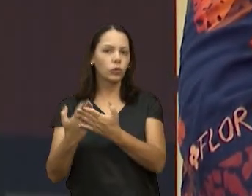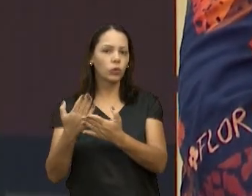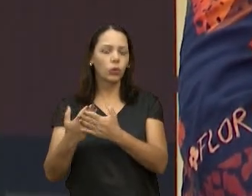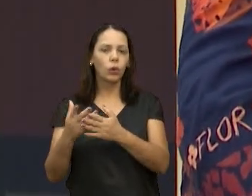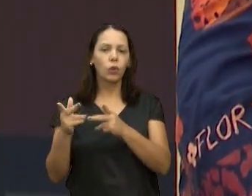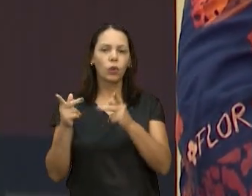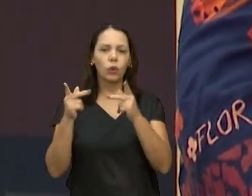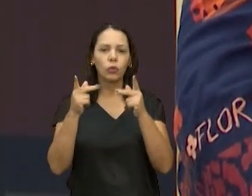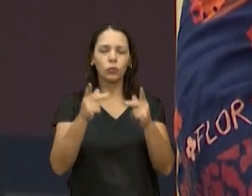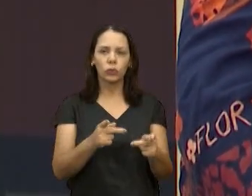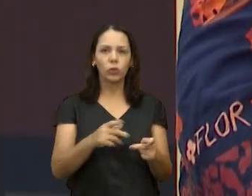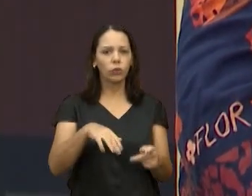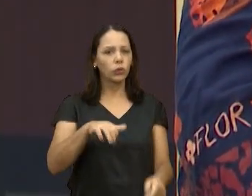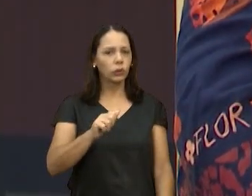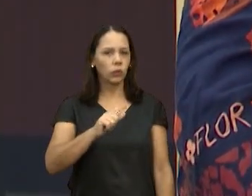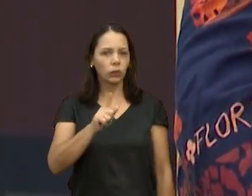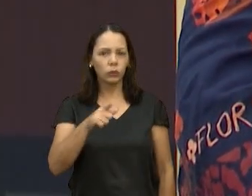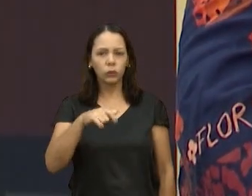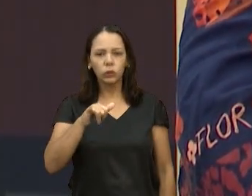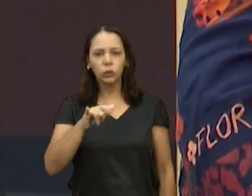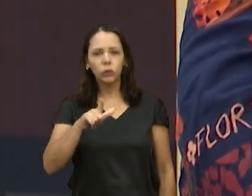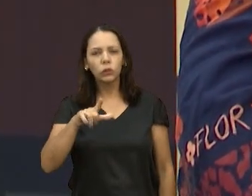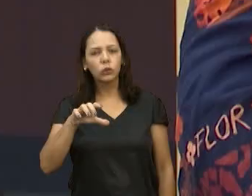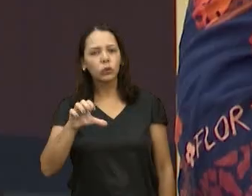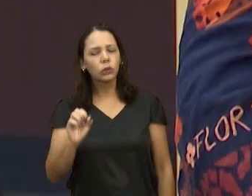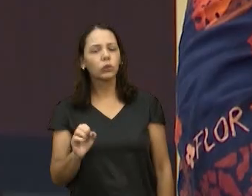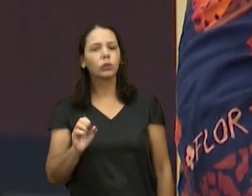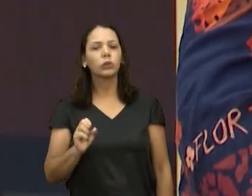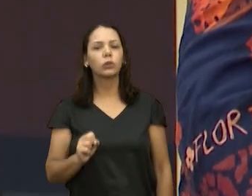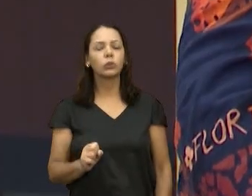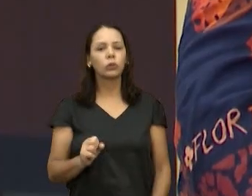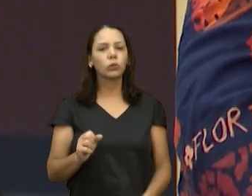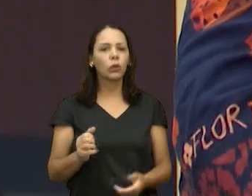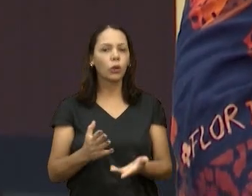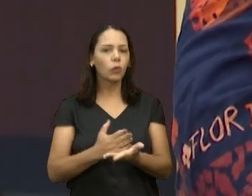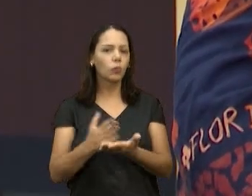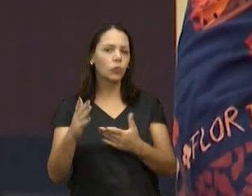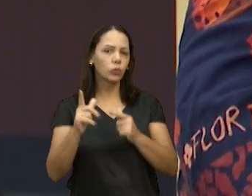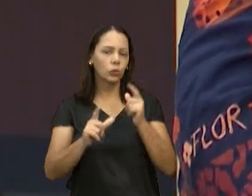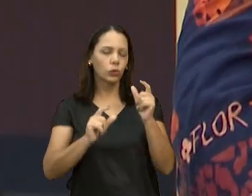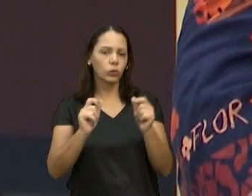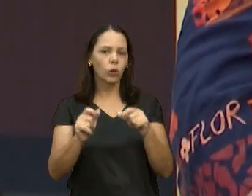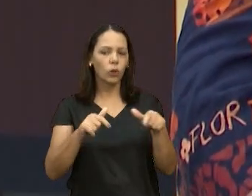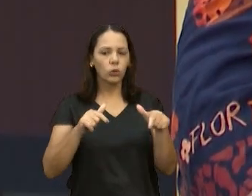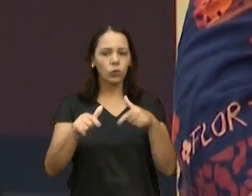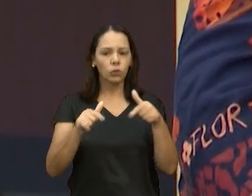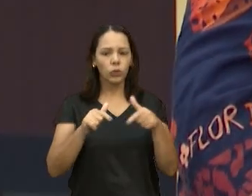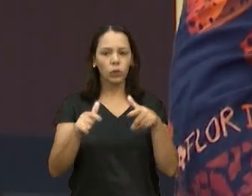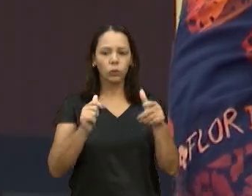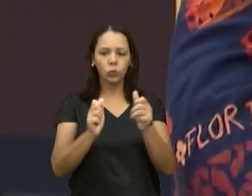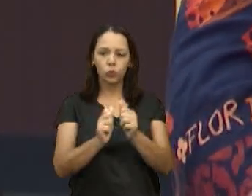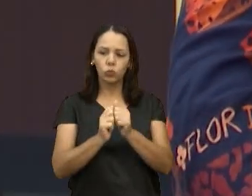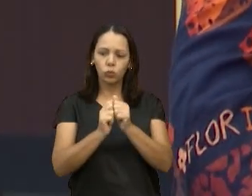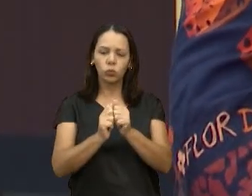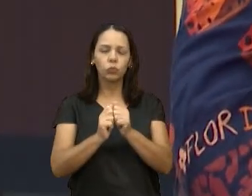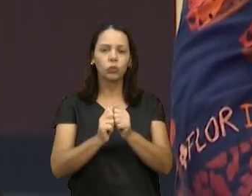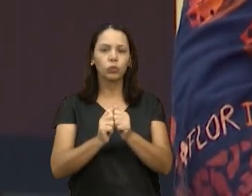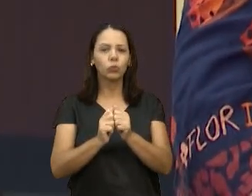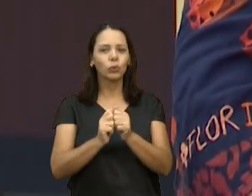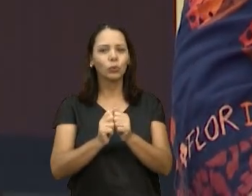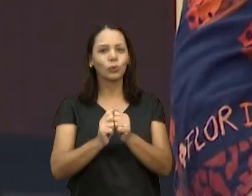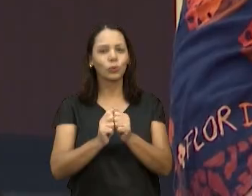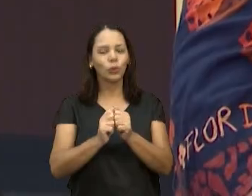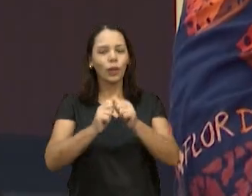de idosos. E a partir daí nós começamos aí a trabalhar junto, a levar alegria,